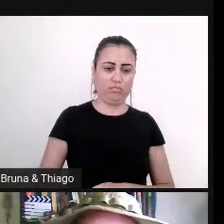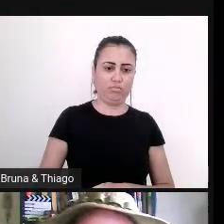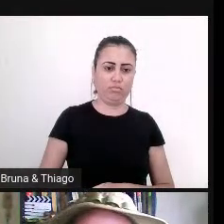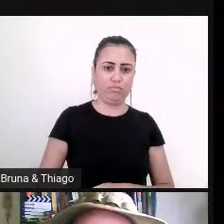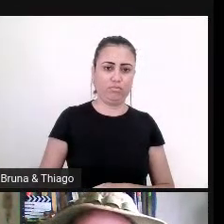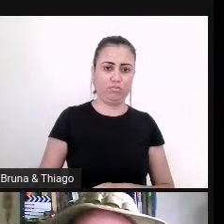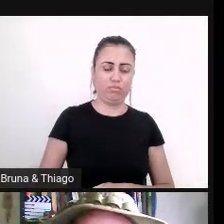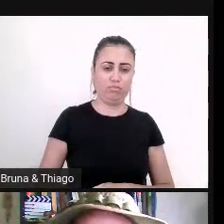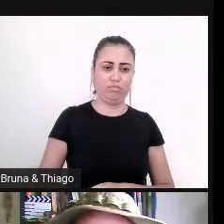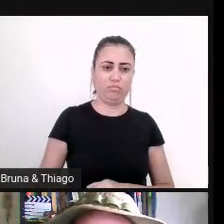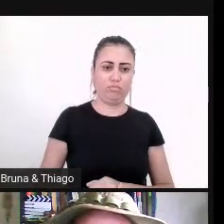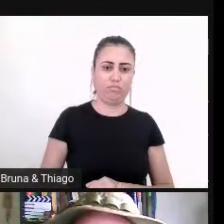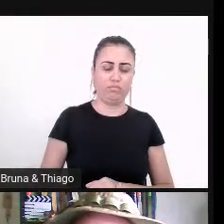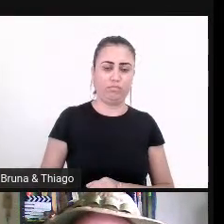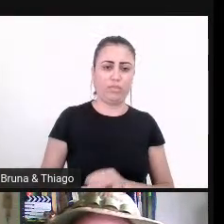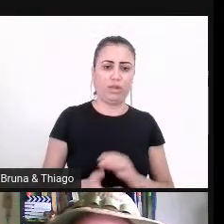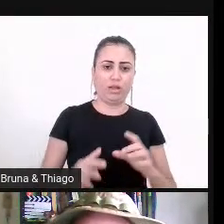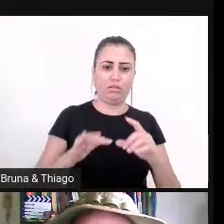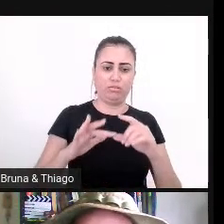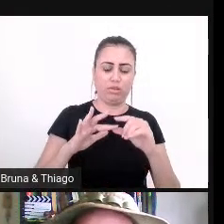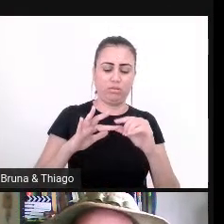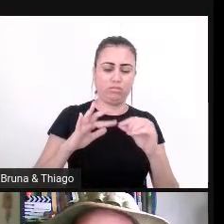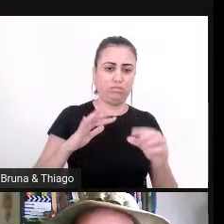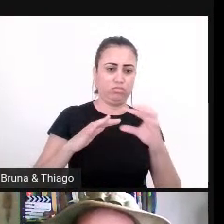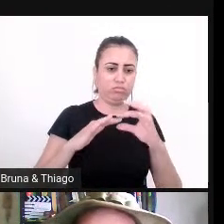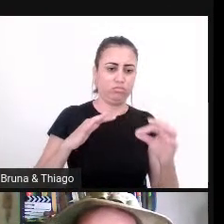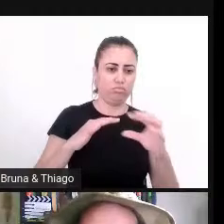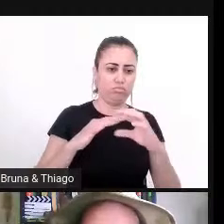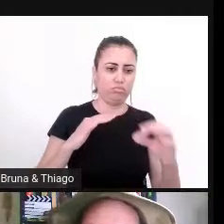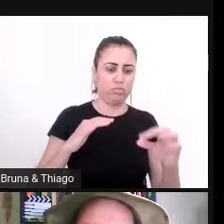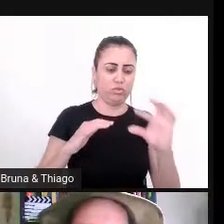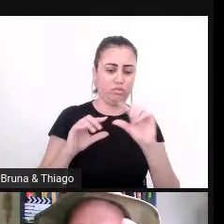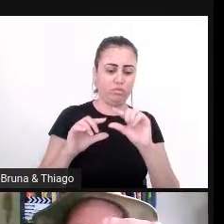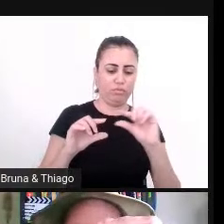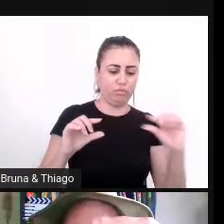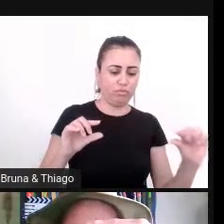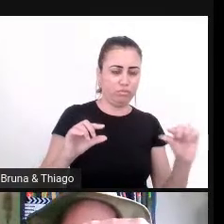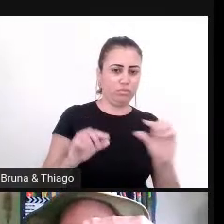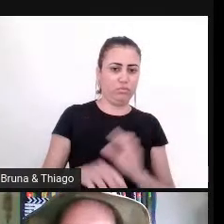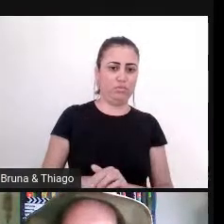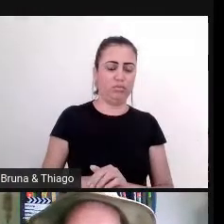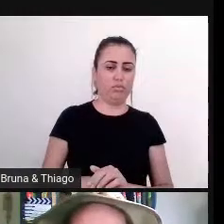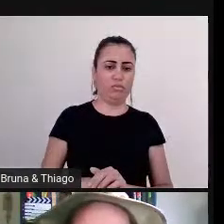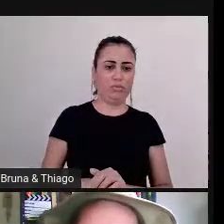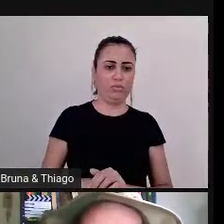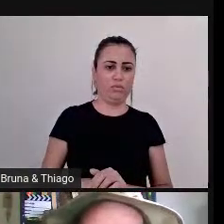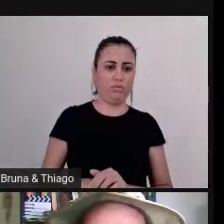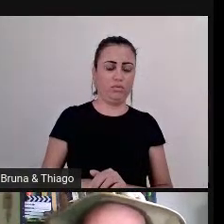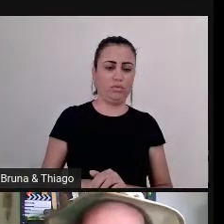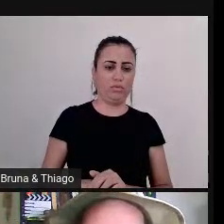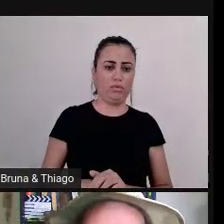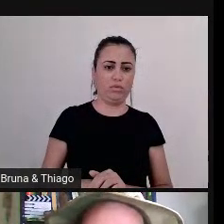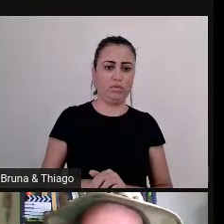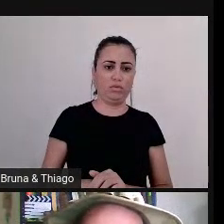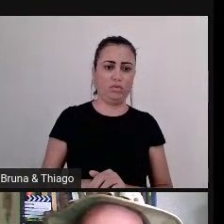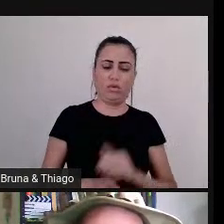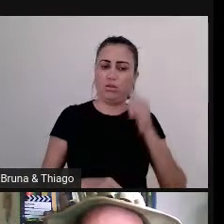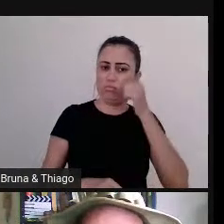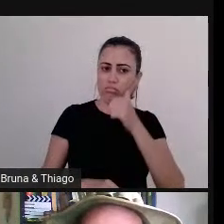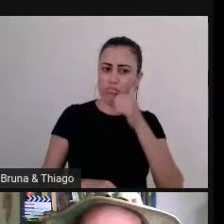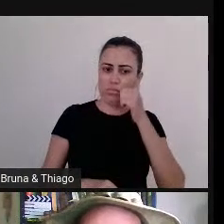esses pedipalpos bem mais fininhos, né? E as fêmeas, ele fecha por completo. E aí, quando nascem os